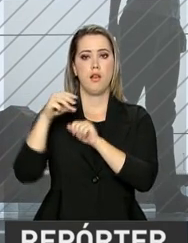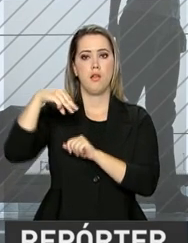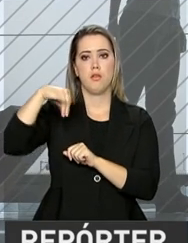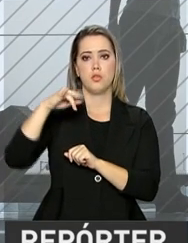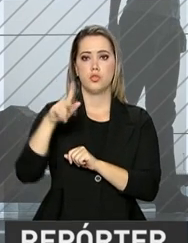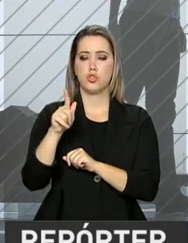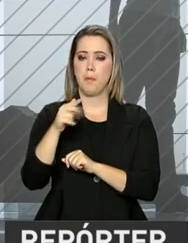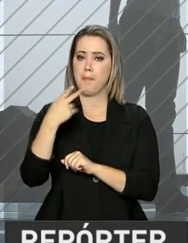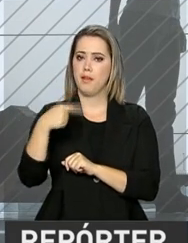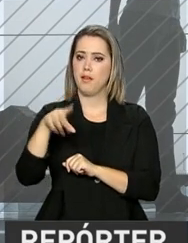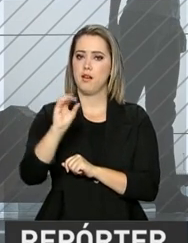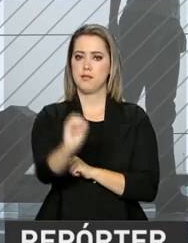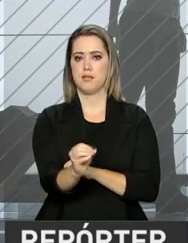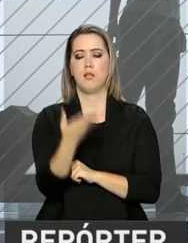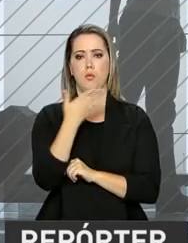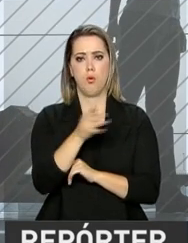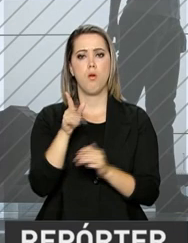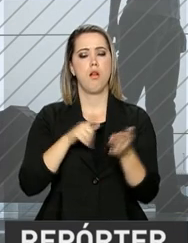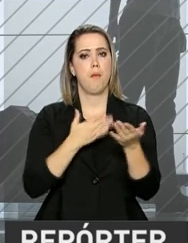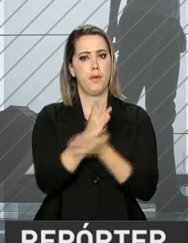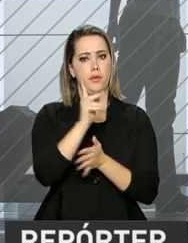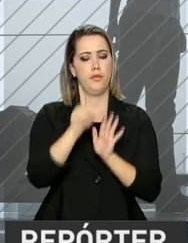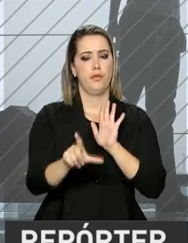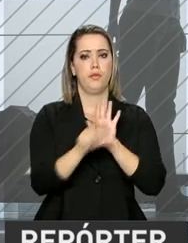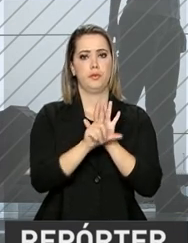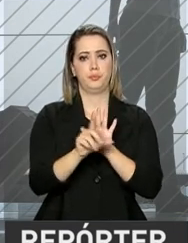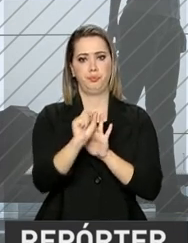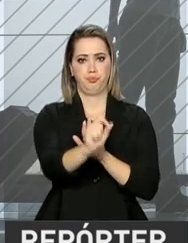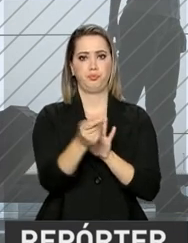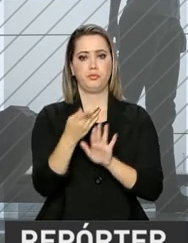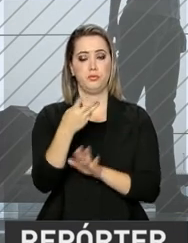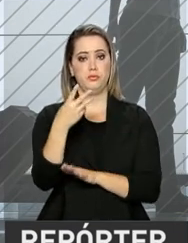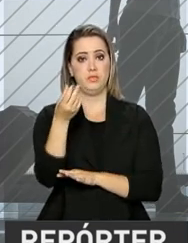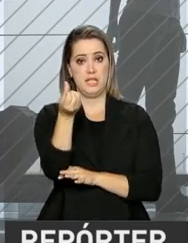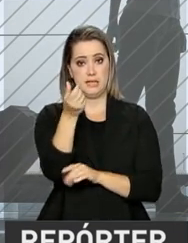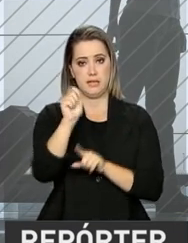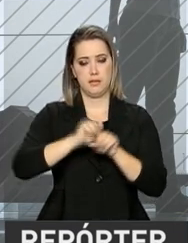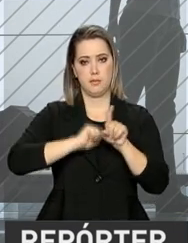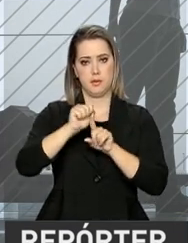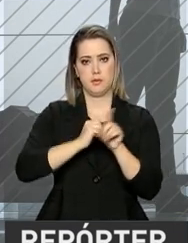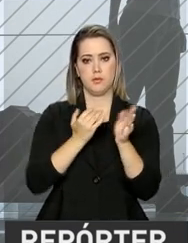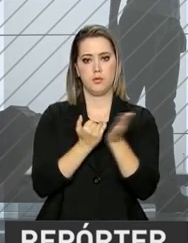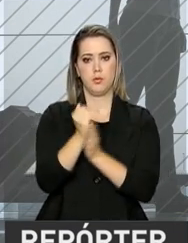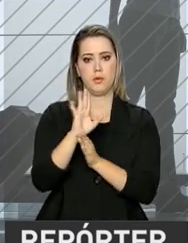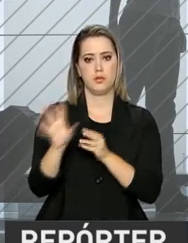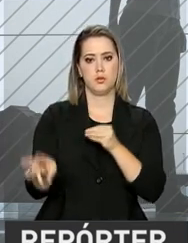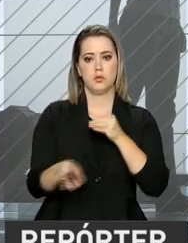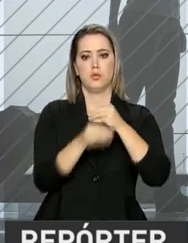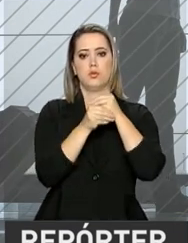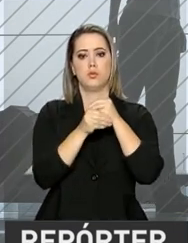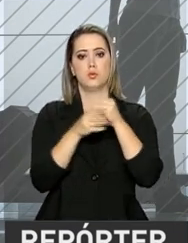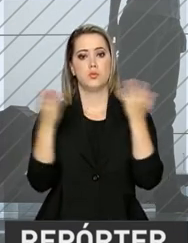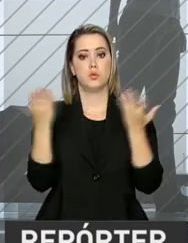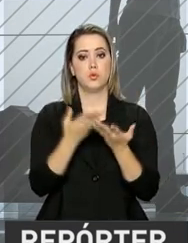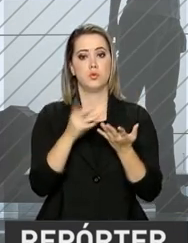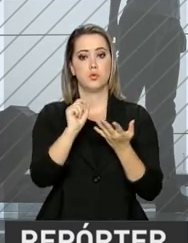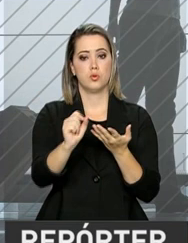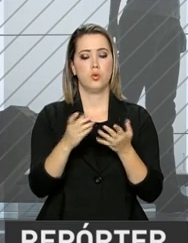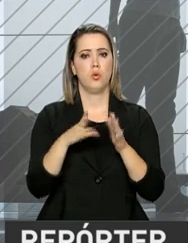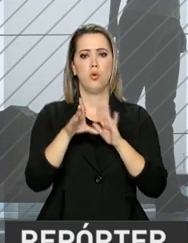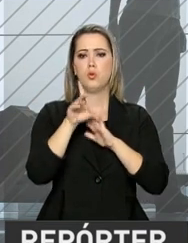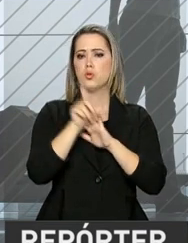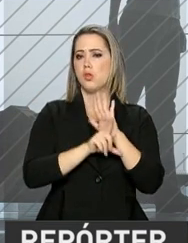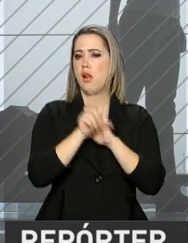o texto sancionado pelo presidente Michel Temer passará a valer dentro de seis meses e vai substituir o estatuto do estrangeiro